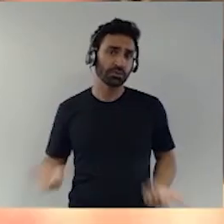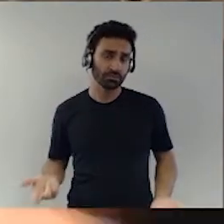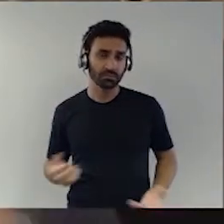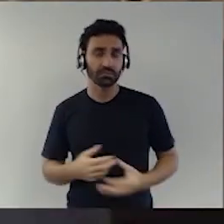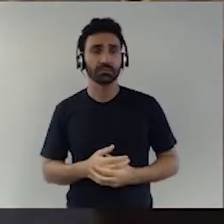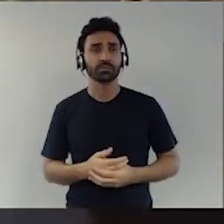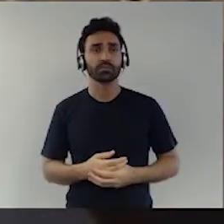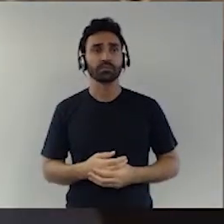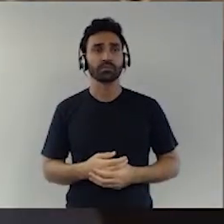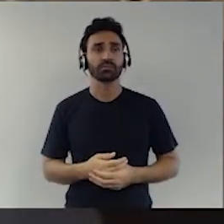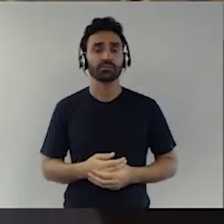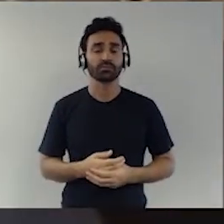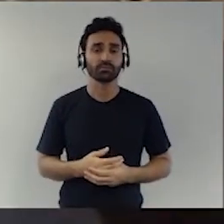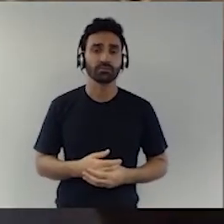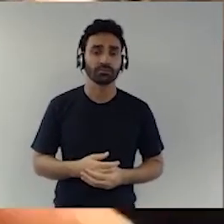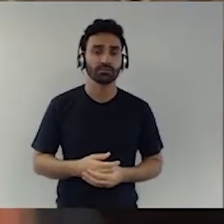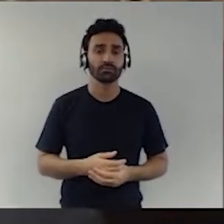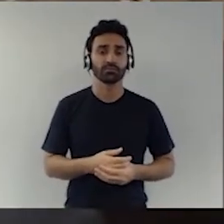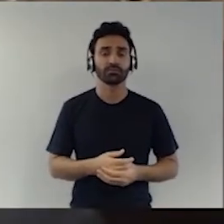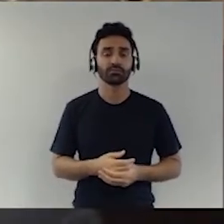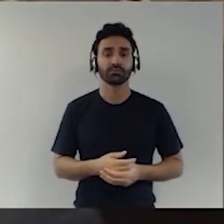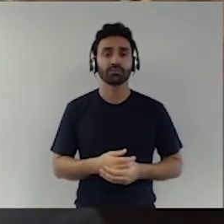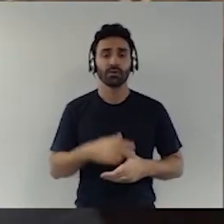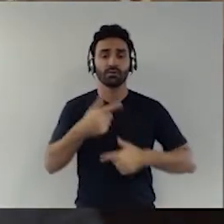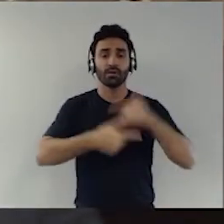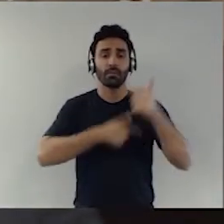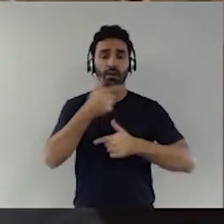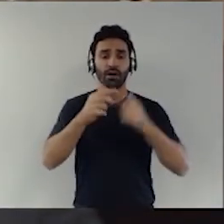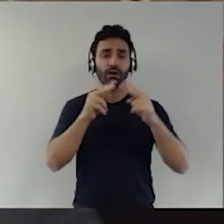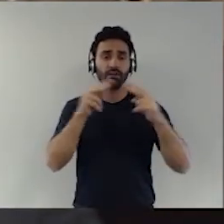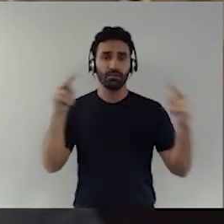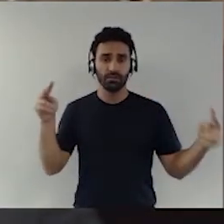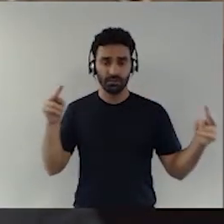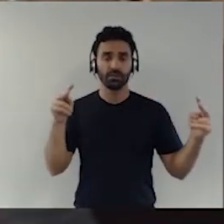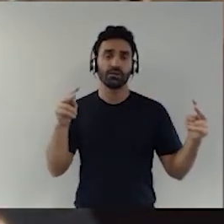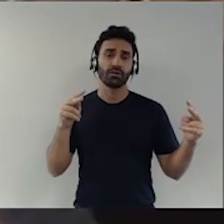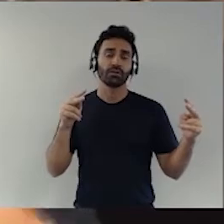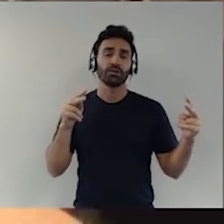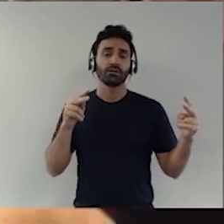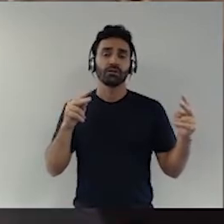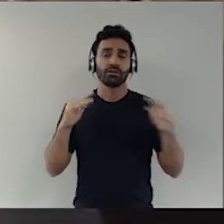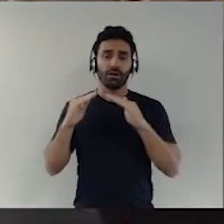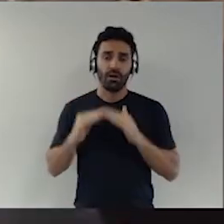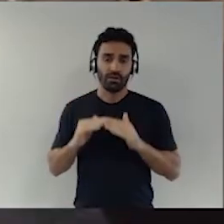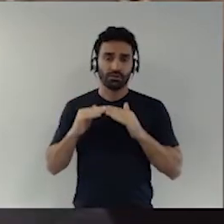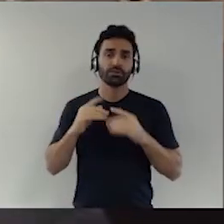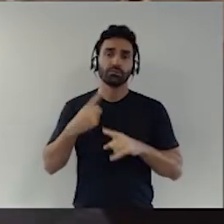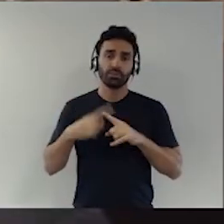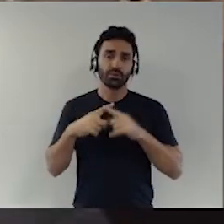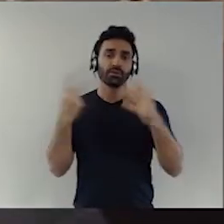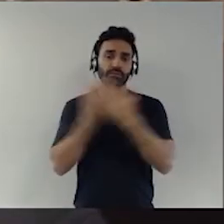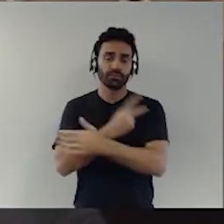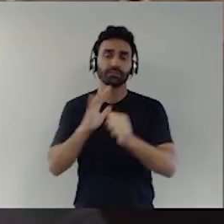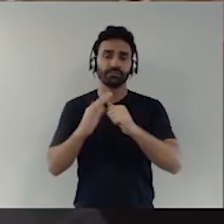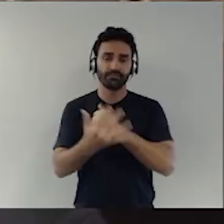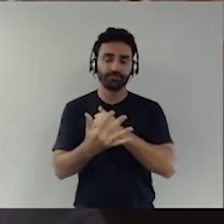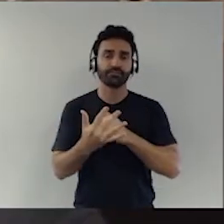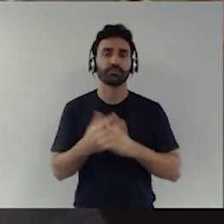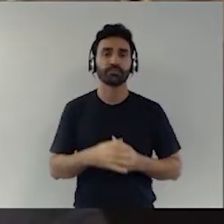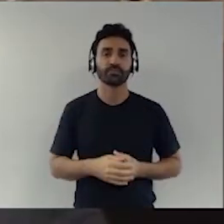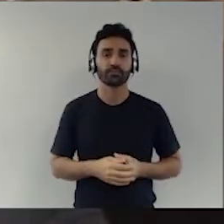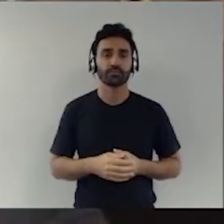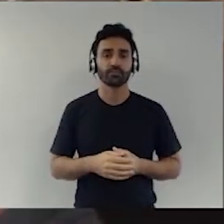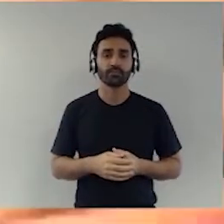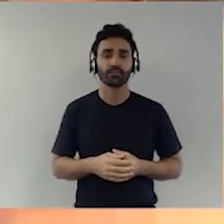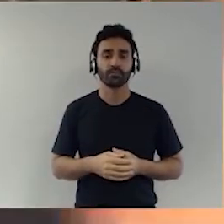Dentre eles, o trabalho remoto, ou home office, né, por força das circunstâncias até da pandemia do Covid-19,